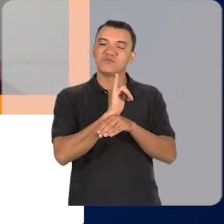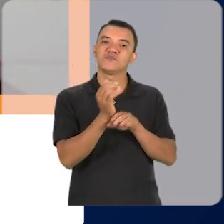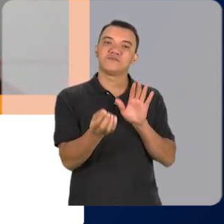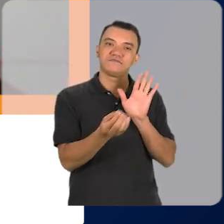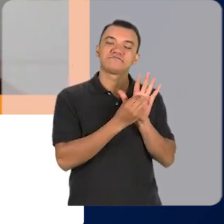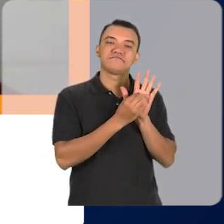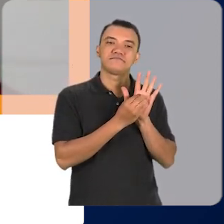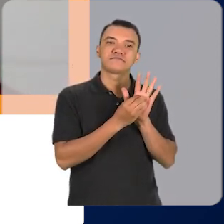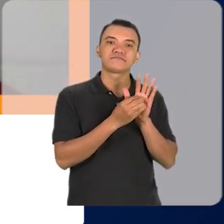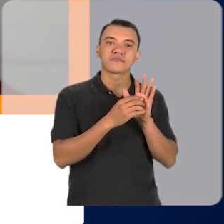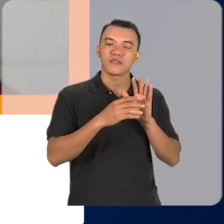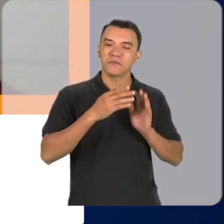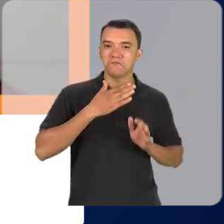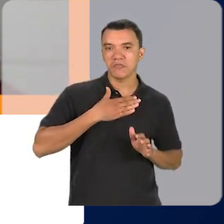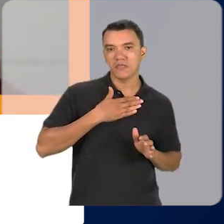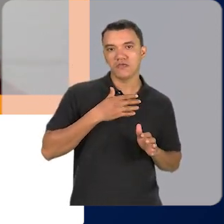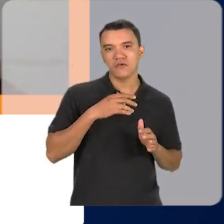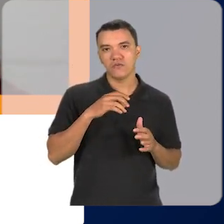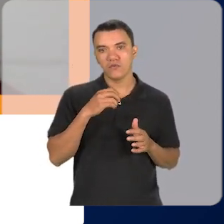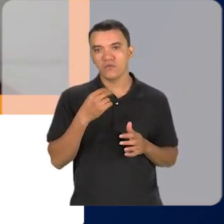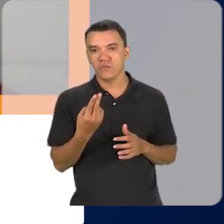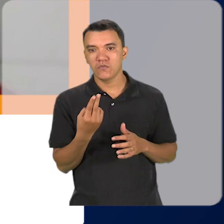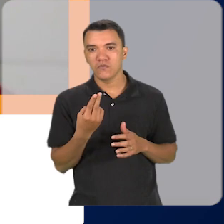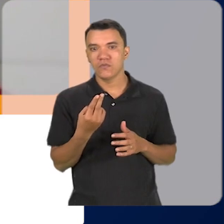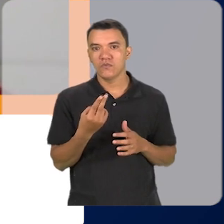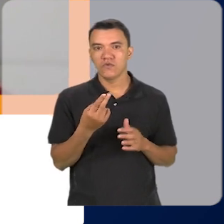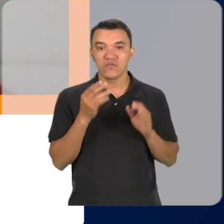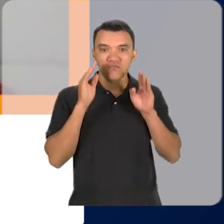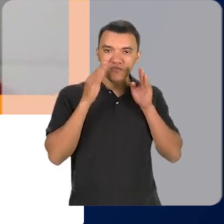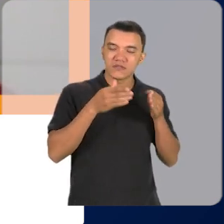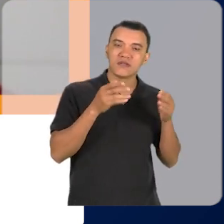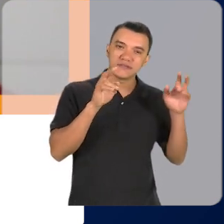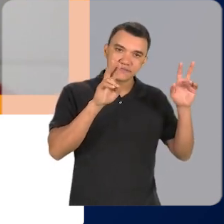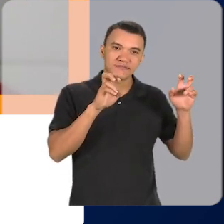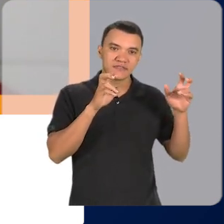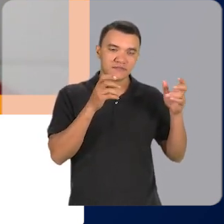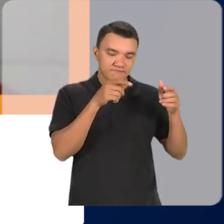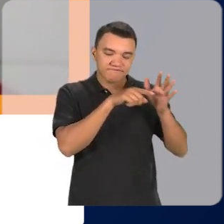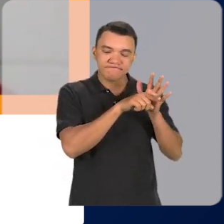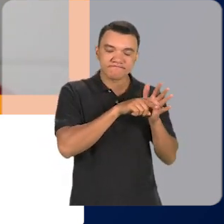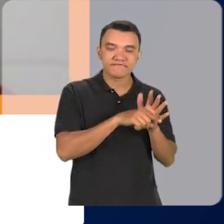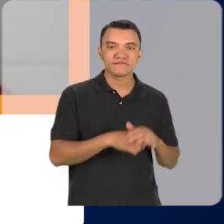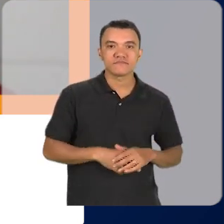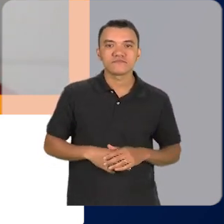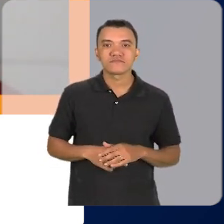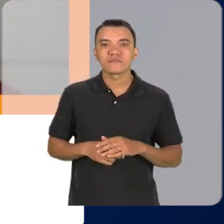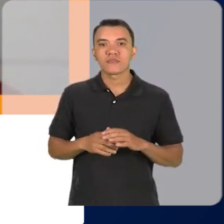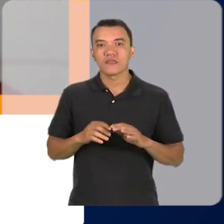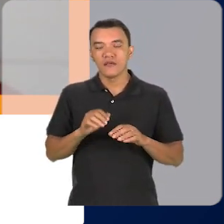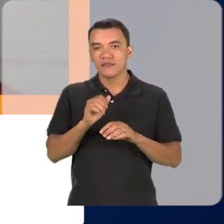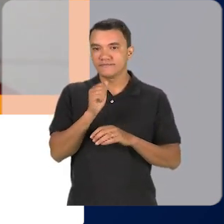meu, num canal só voltado para esse tipo de pesquisa. Por enquanto, está a cargo da UEMA,